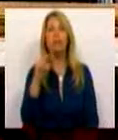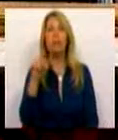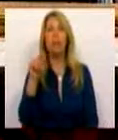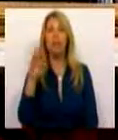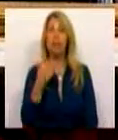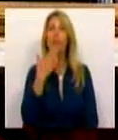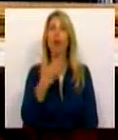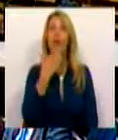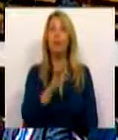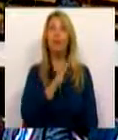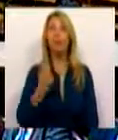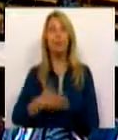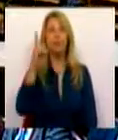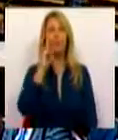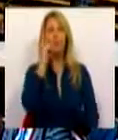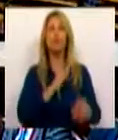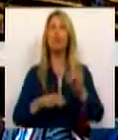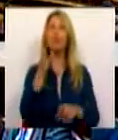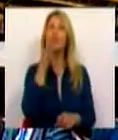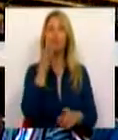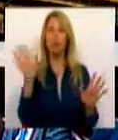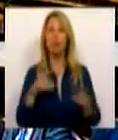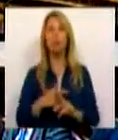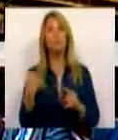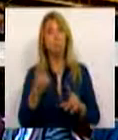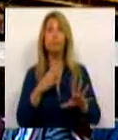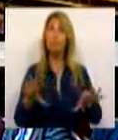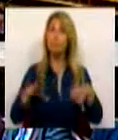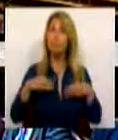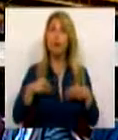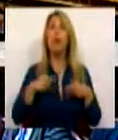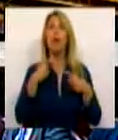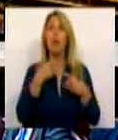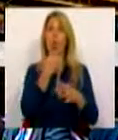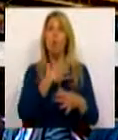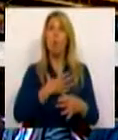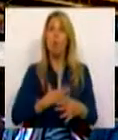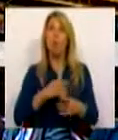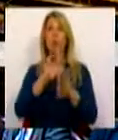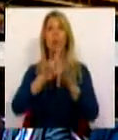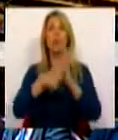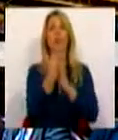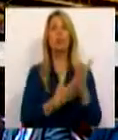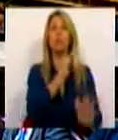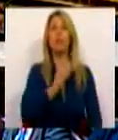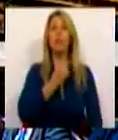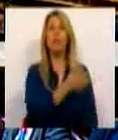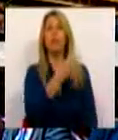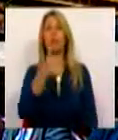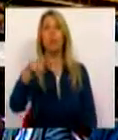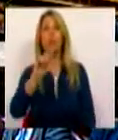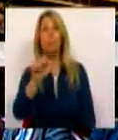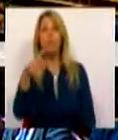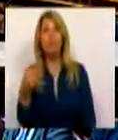Muito obrigado, Sr. Presidente, senhoras e senhores deputados. Antes de mais, acolhemos e saudamos com todo o gosto os projetos de resolução do CDS-PP, Bloco de Esquerda, PCP e